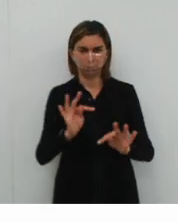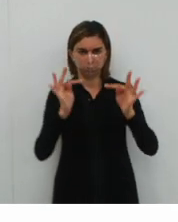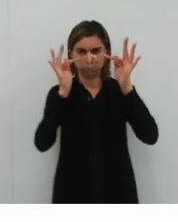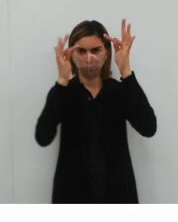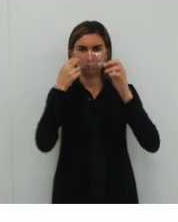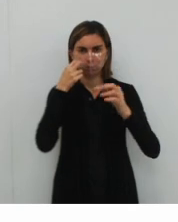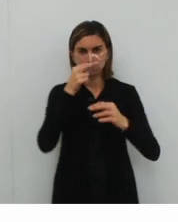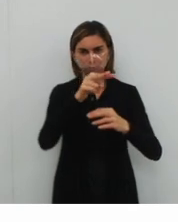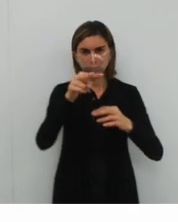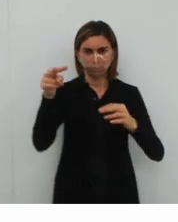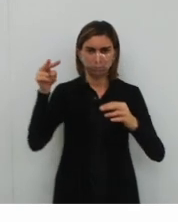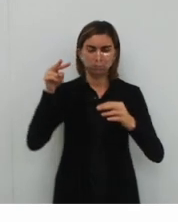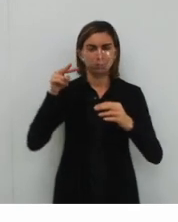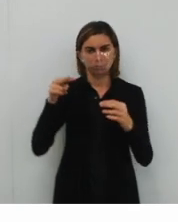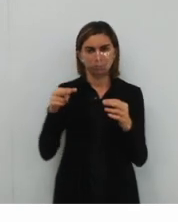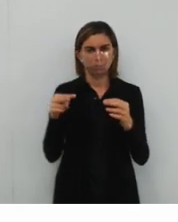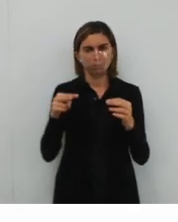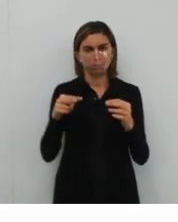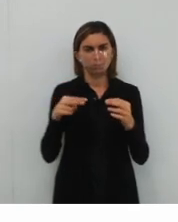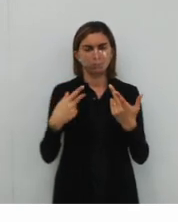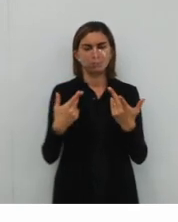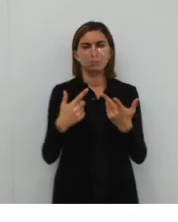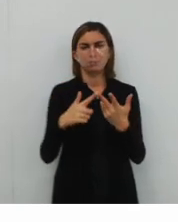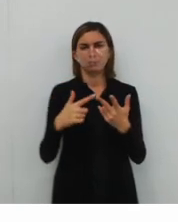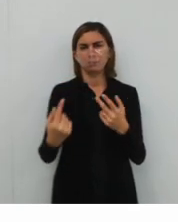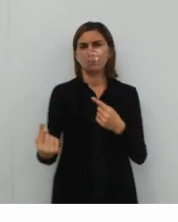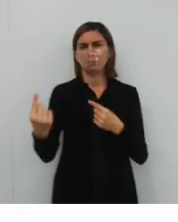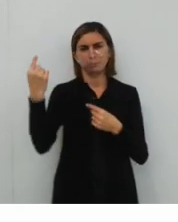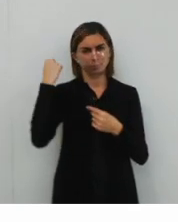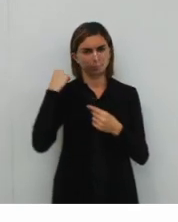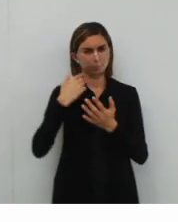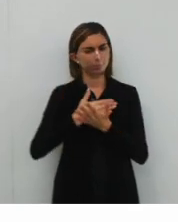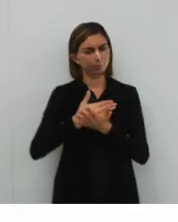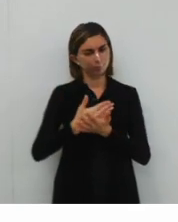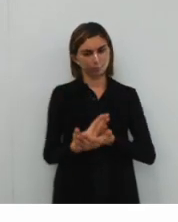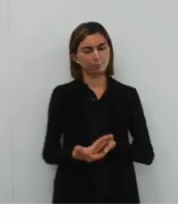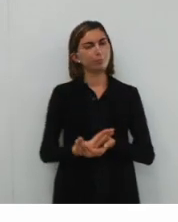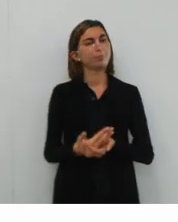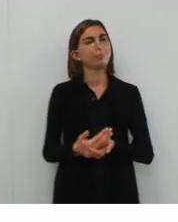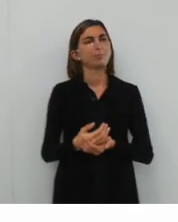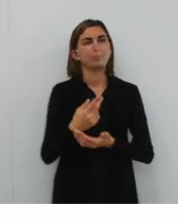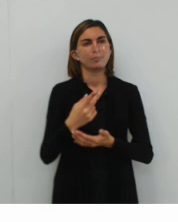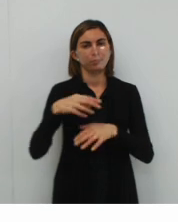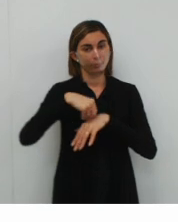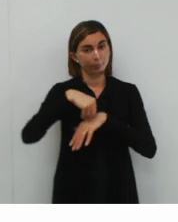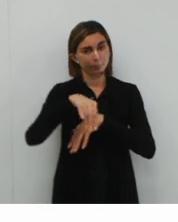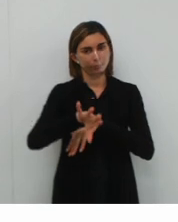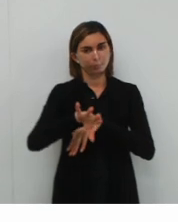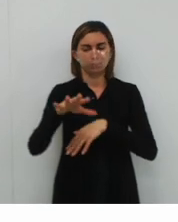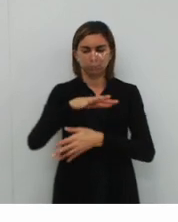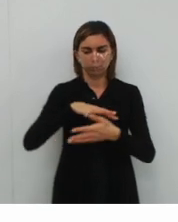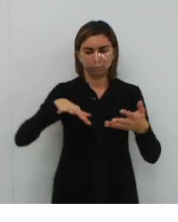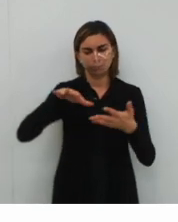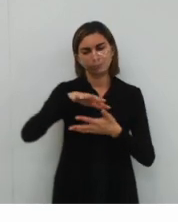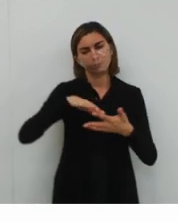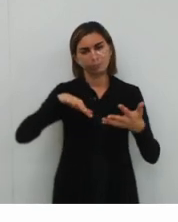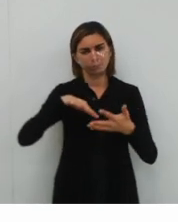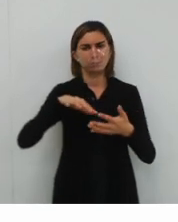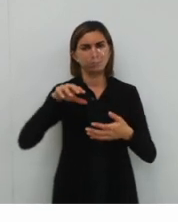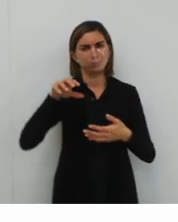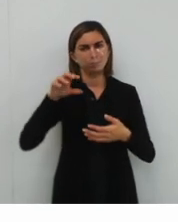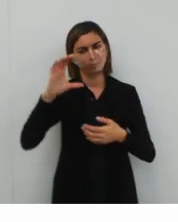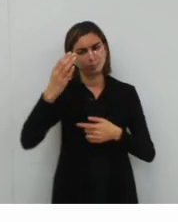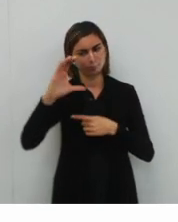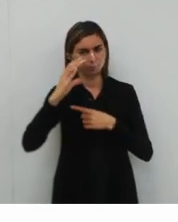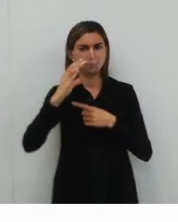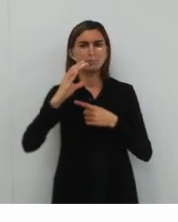aí, percursor aí de Norman Burns lá no começo, ela trouxe uma revolução